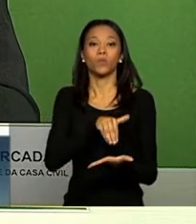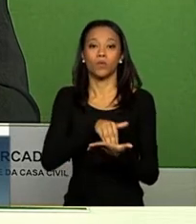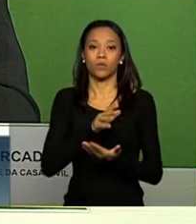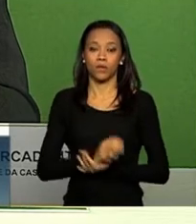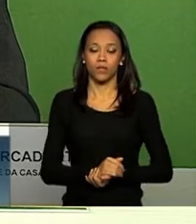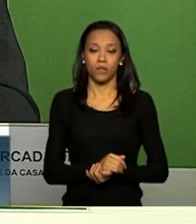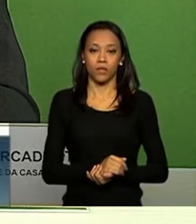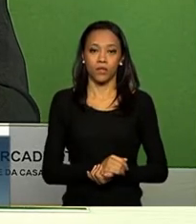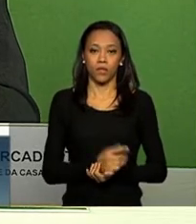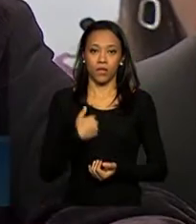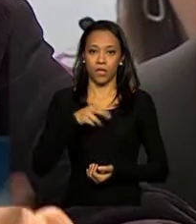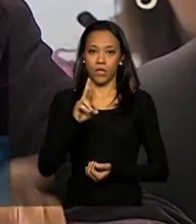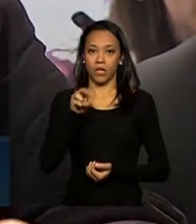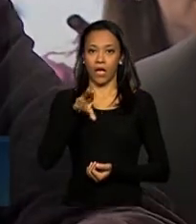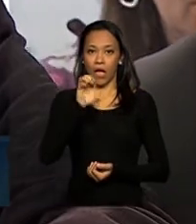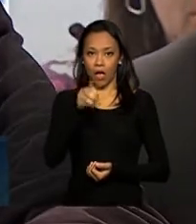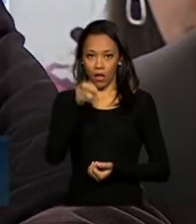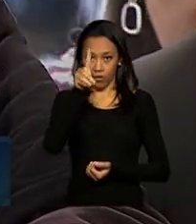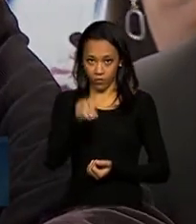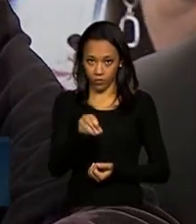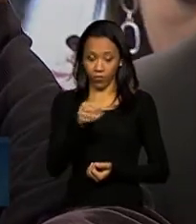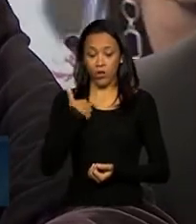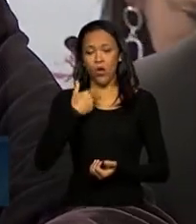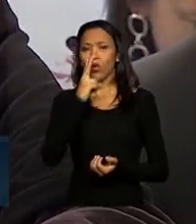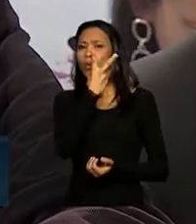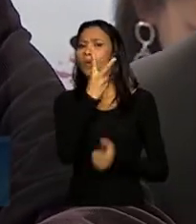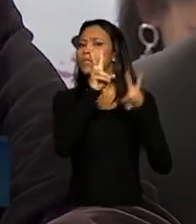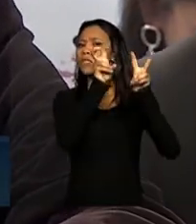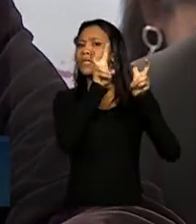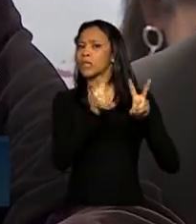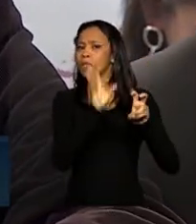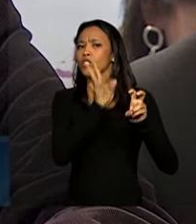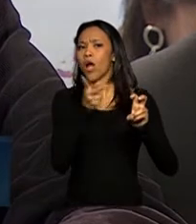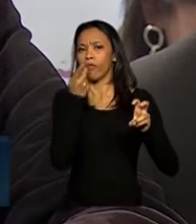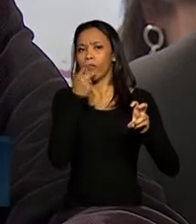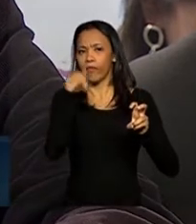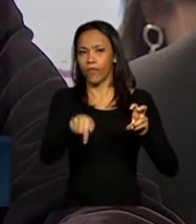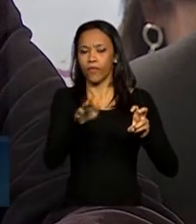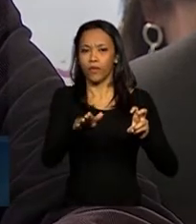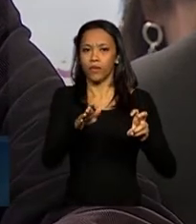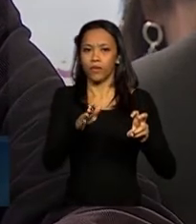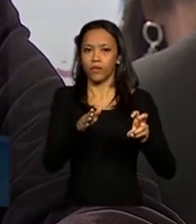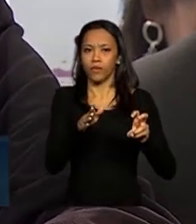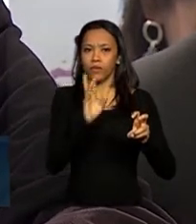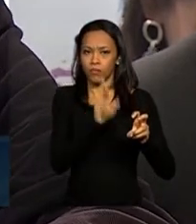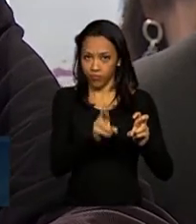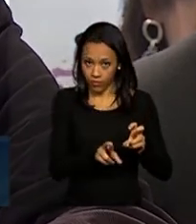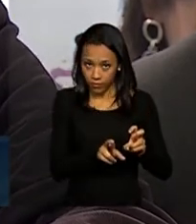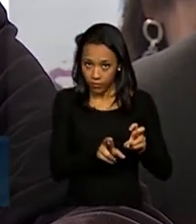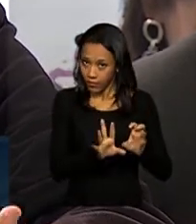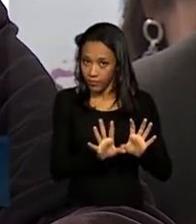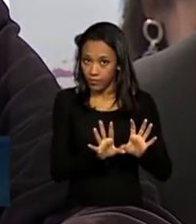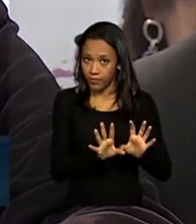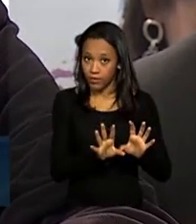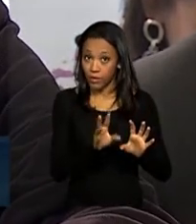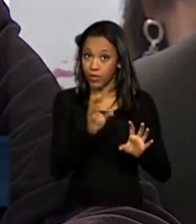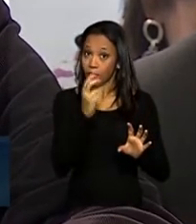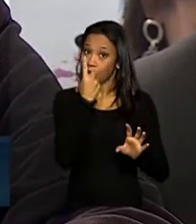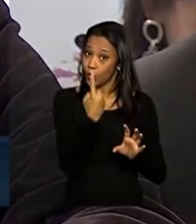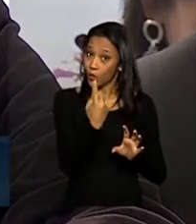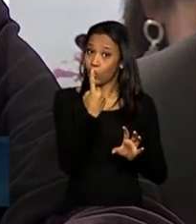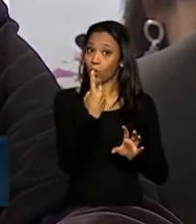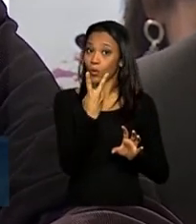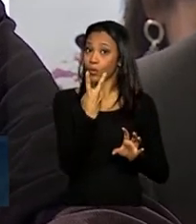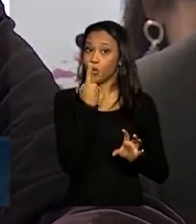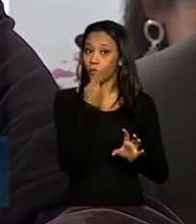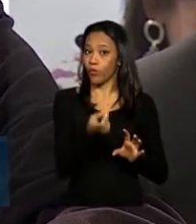Ministro Ricardo, da Agência Estado, dois temas que já foram falados aqui. O primeiro é, o governo tem... Então já respondi. Não, dois pontos que o senhor